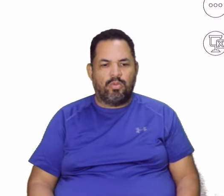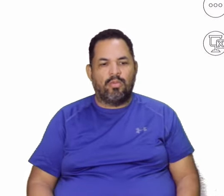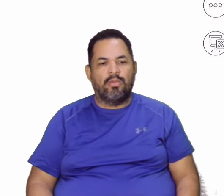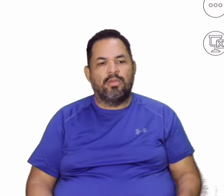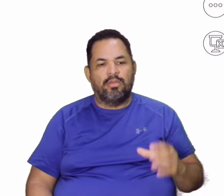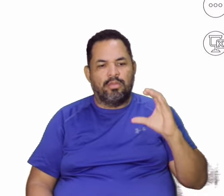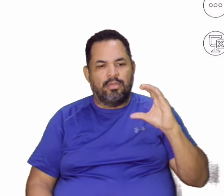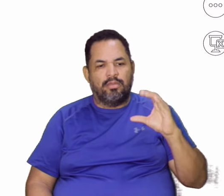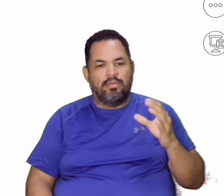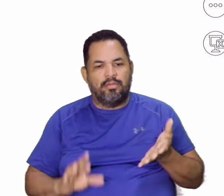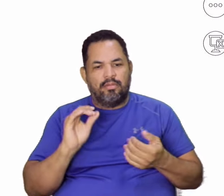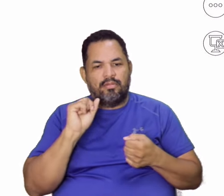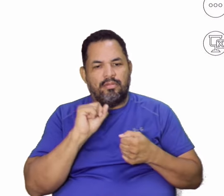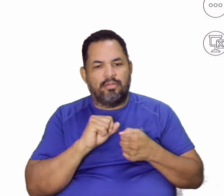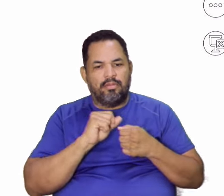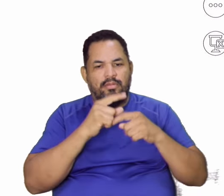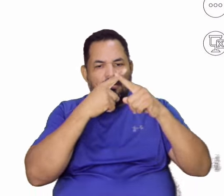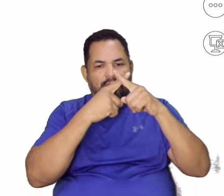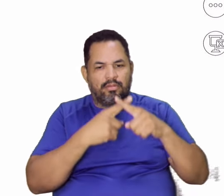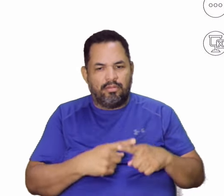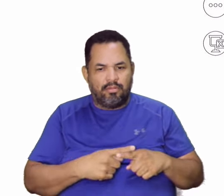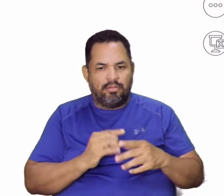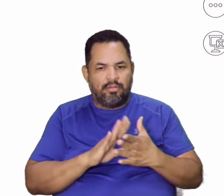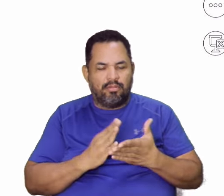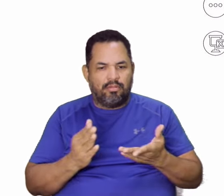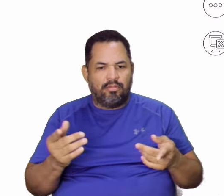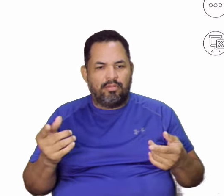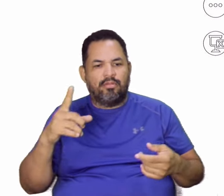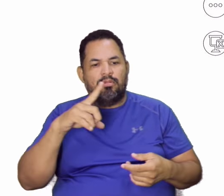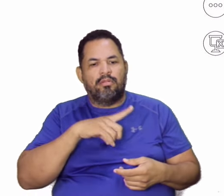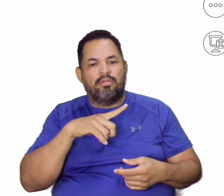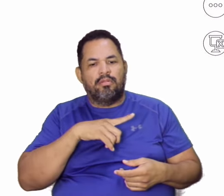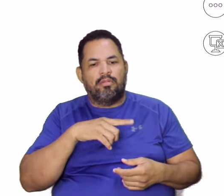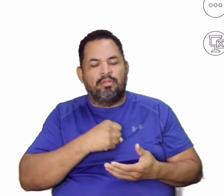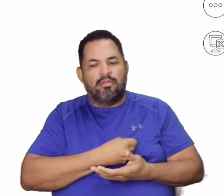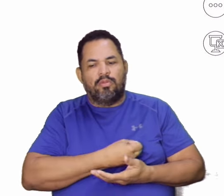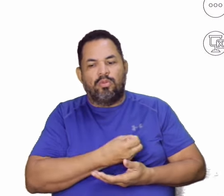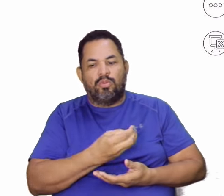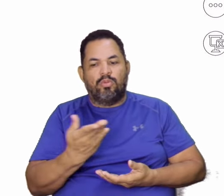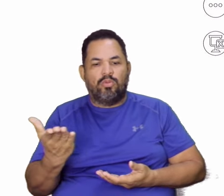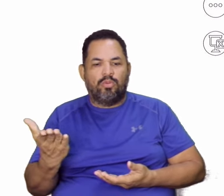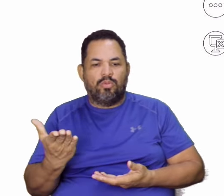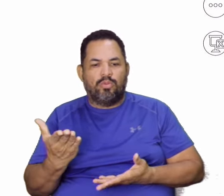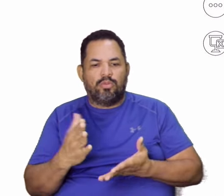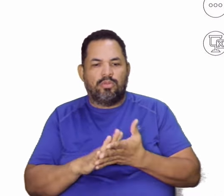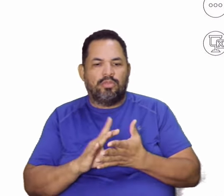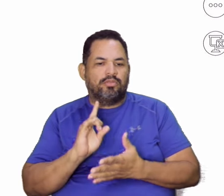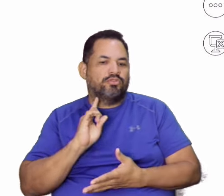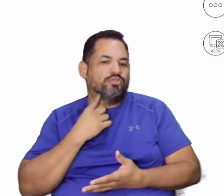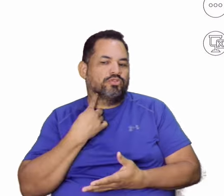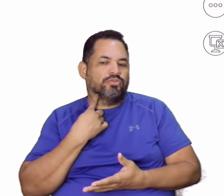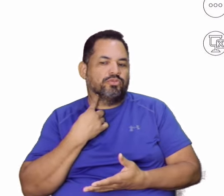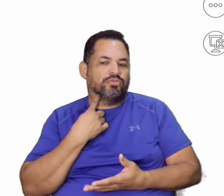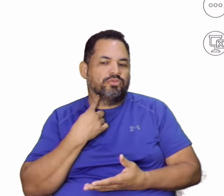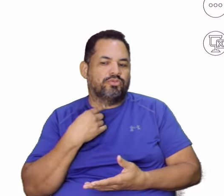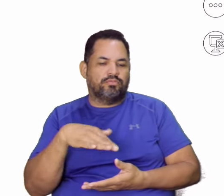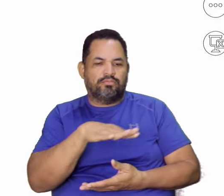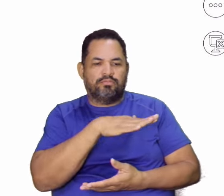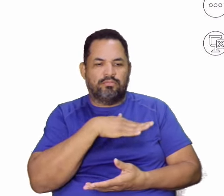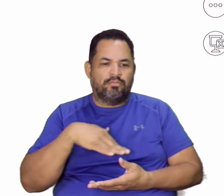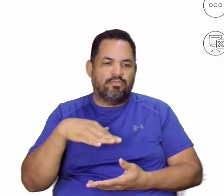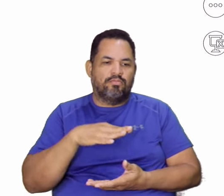letra C realizar competições que gerem grandes quantidades de